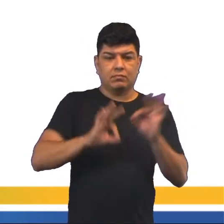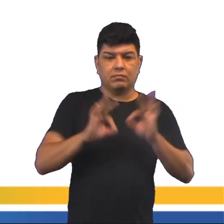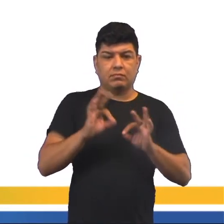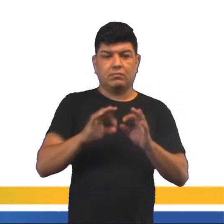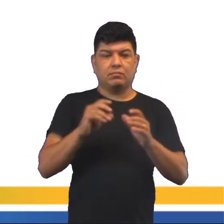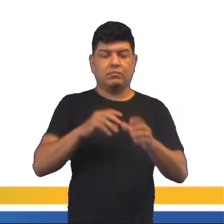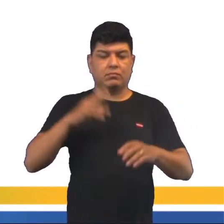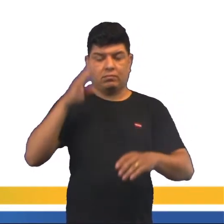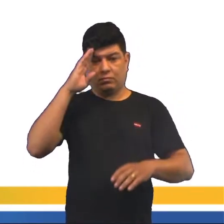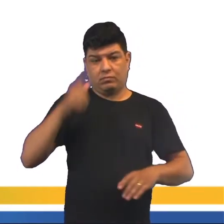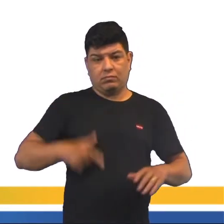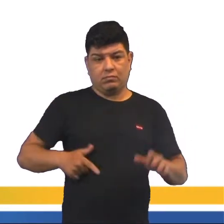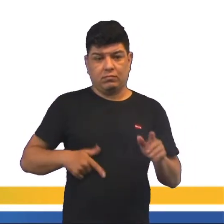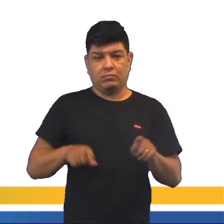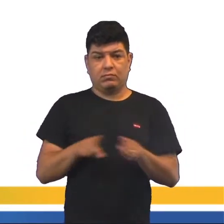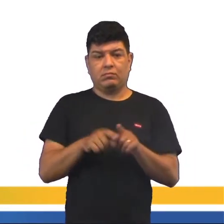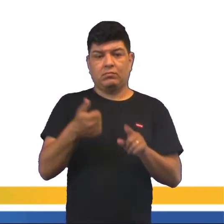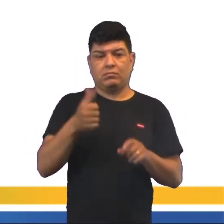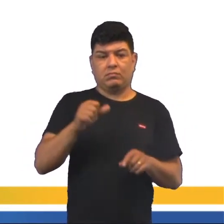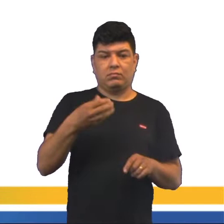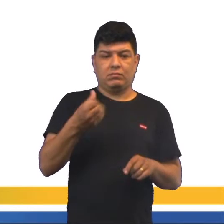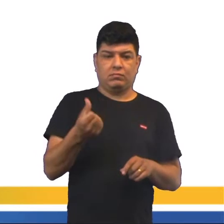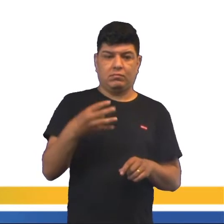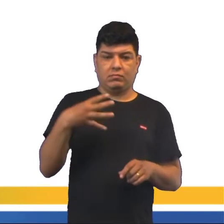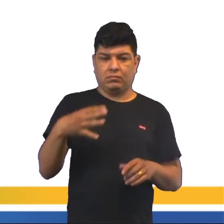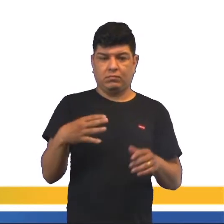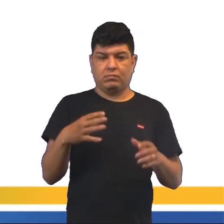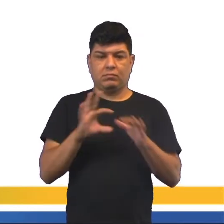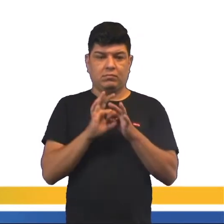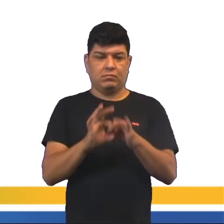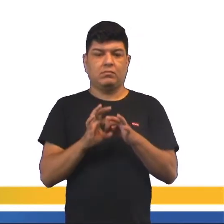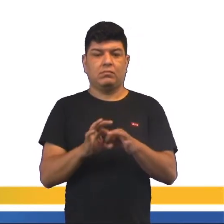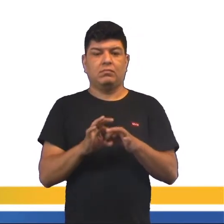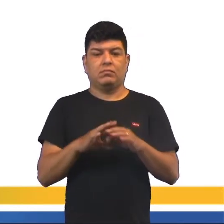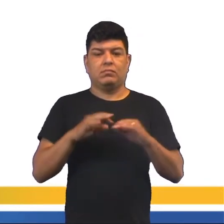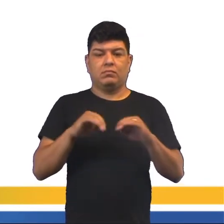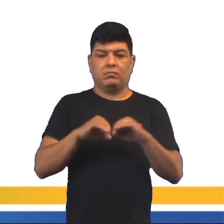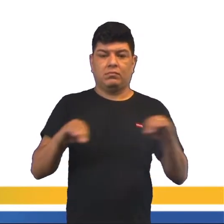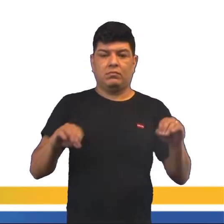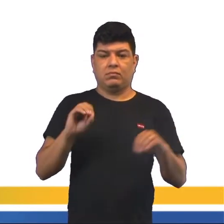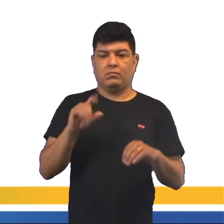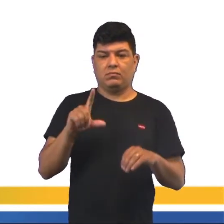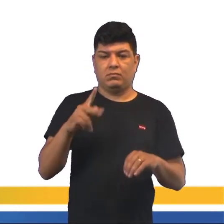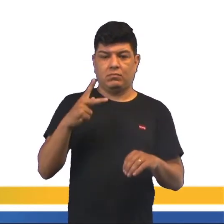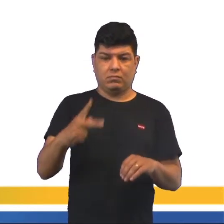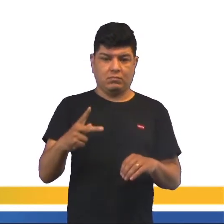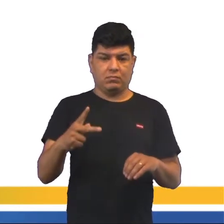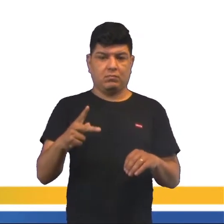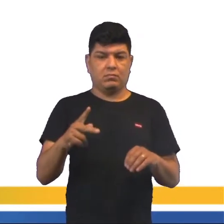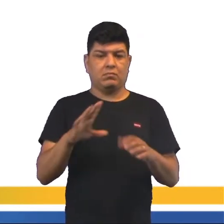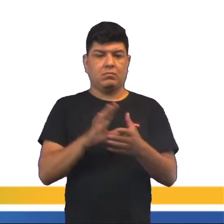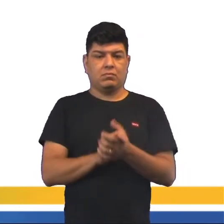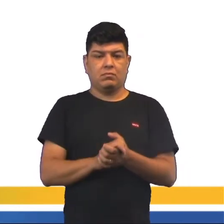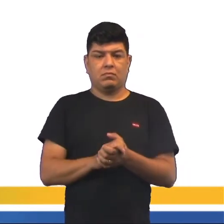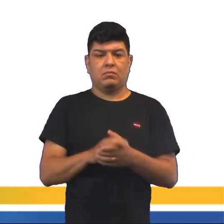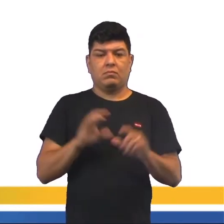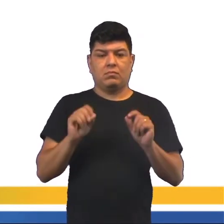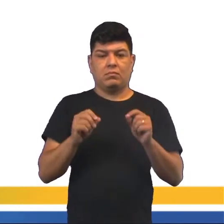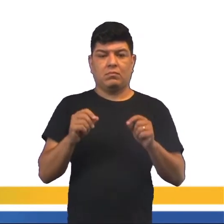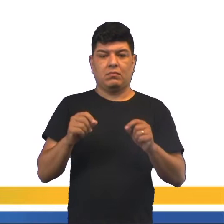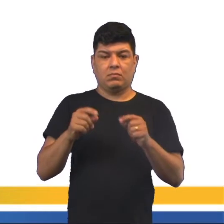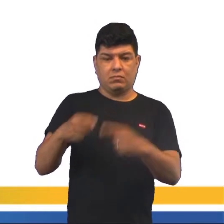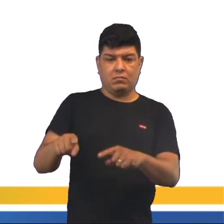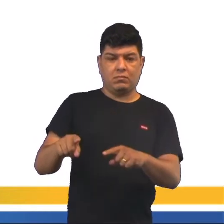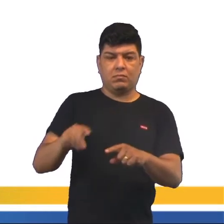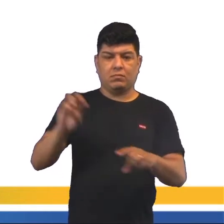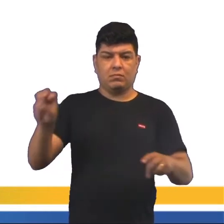organizavam grupos, né? De resistência armada. Em 1964, a união desses grupos, né? Formou a OLP,